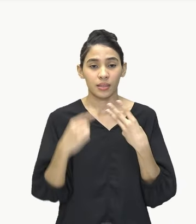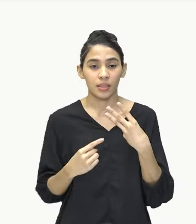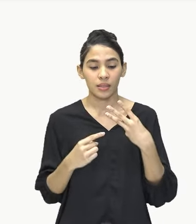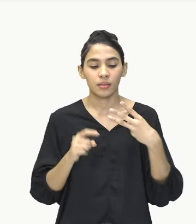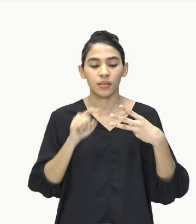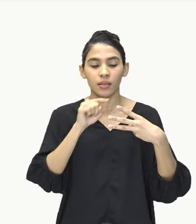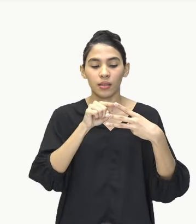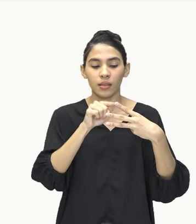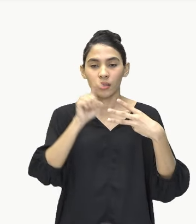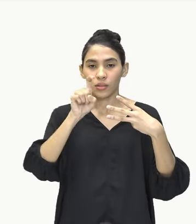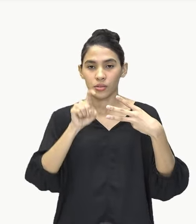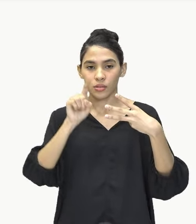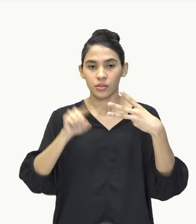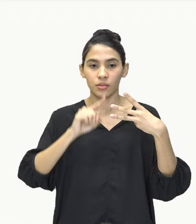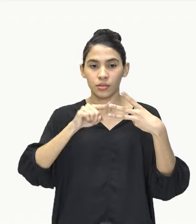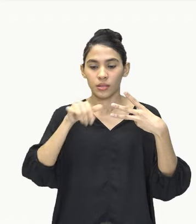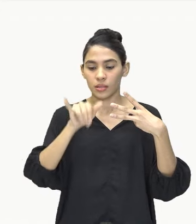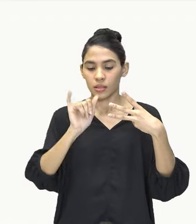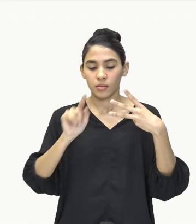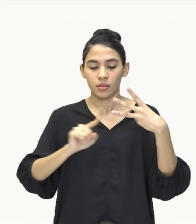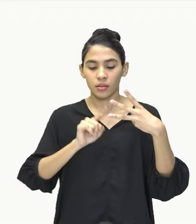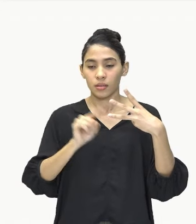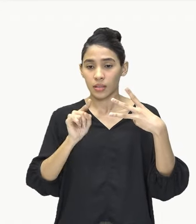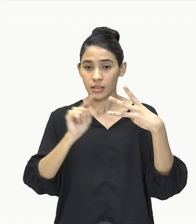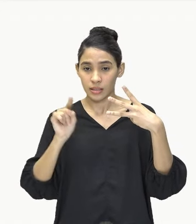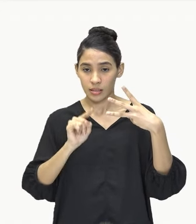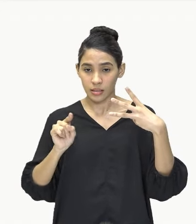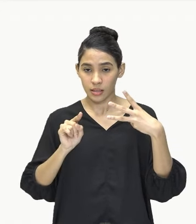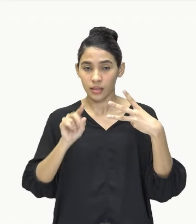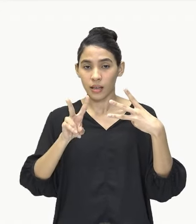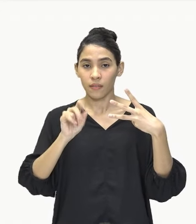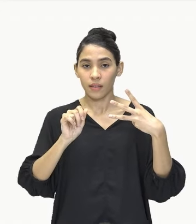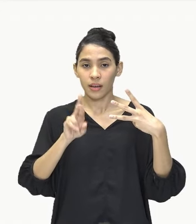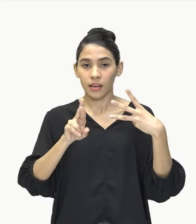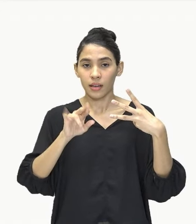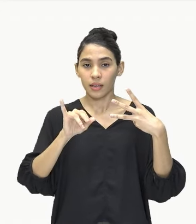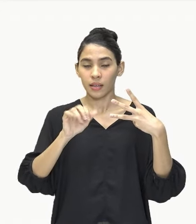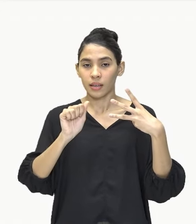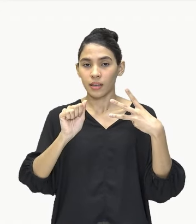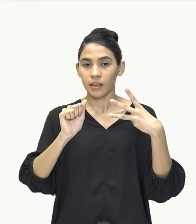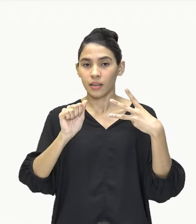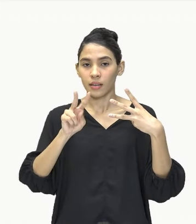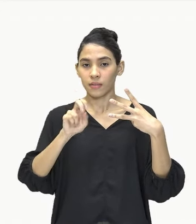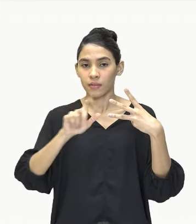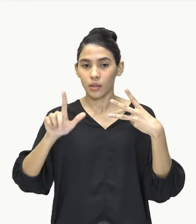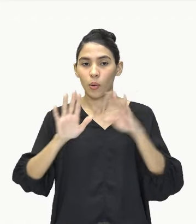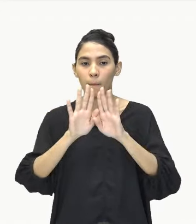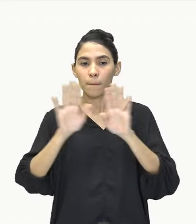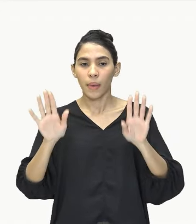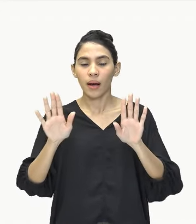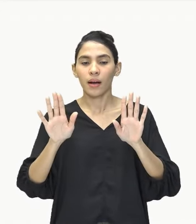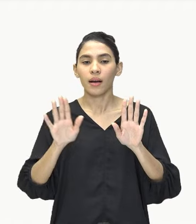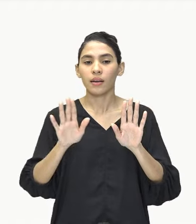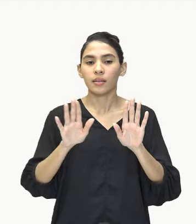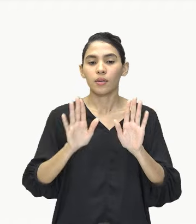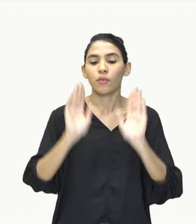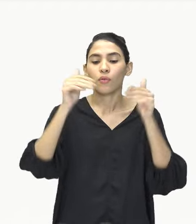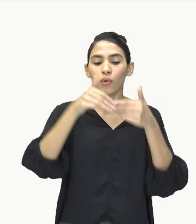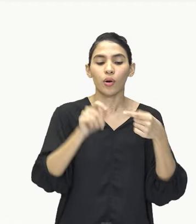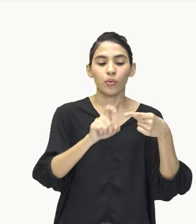X, y e z. 3 variáveis. Mas, em relação ao x, há um expoente. Qual é o